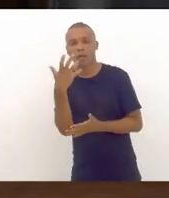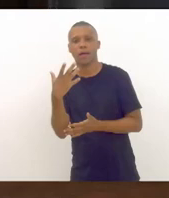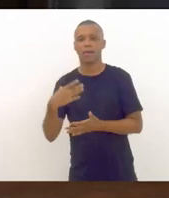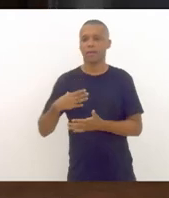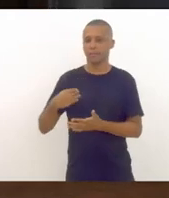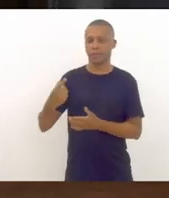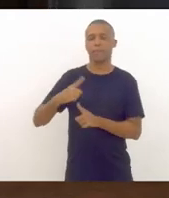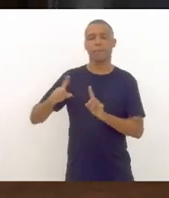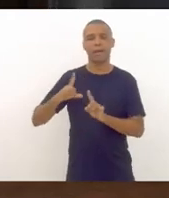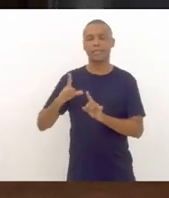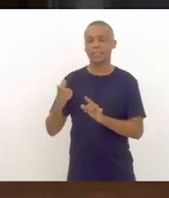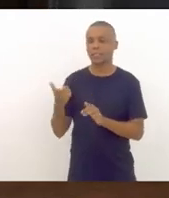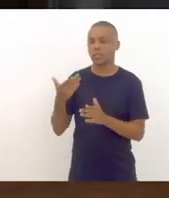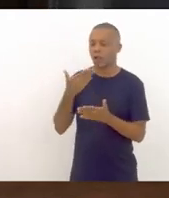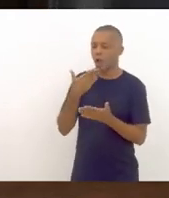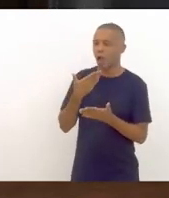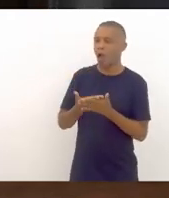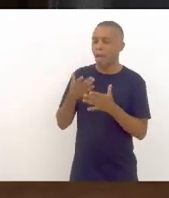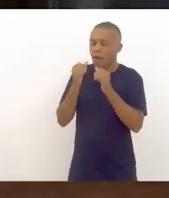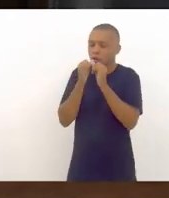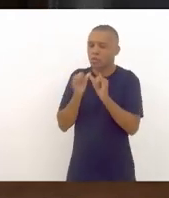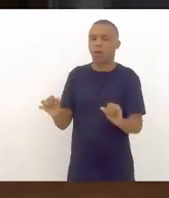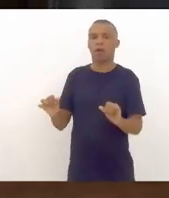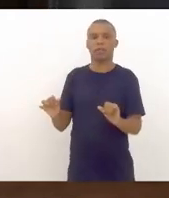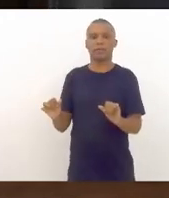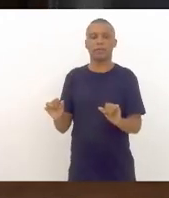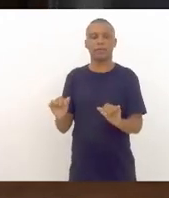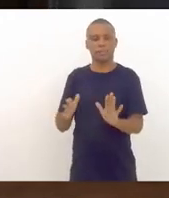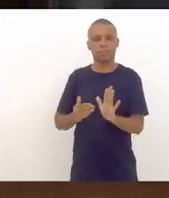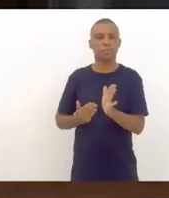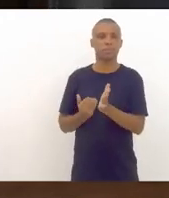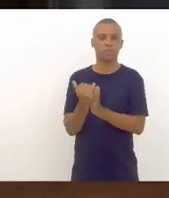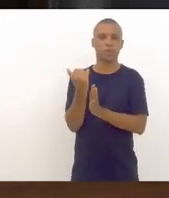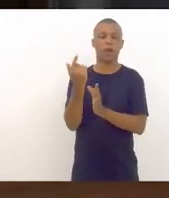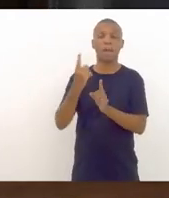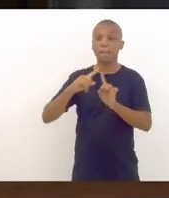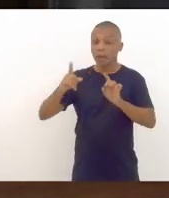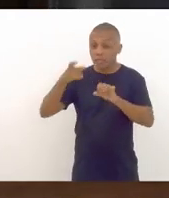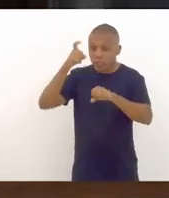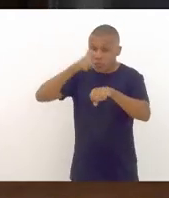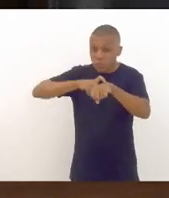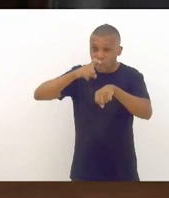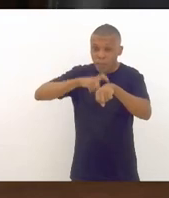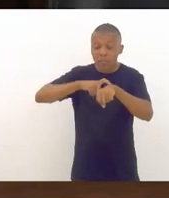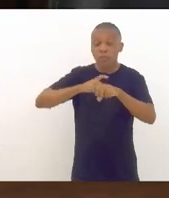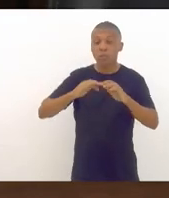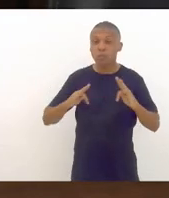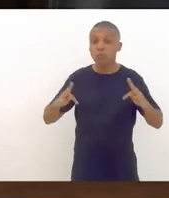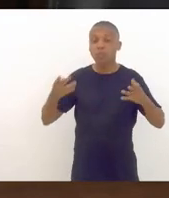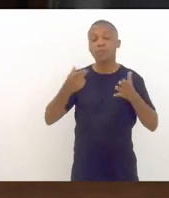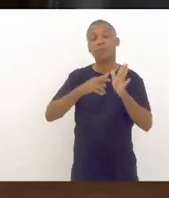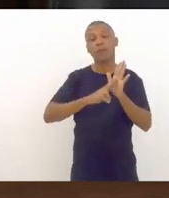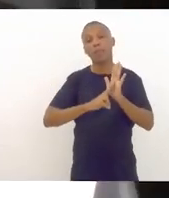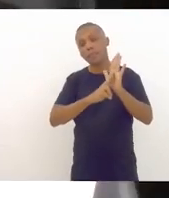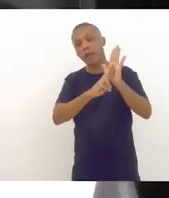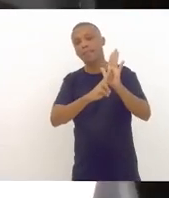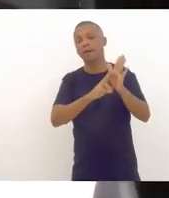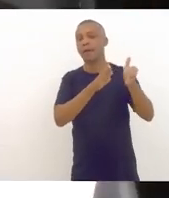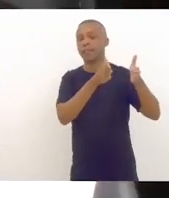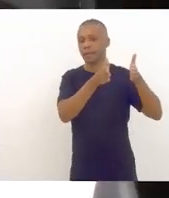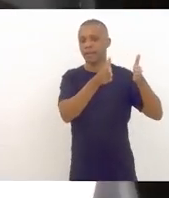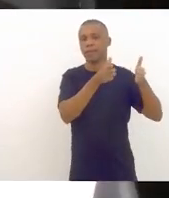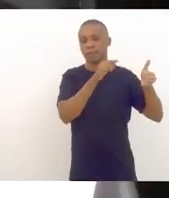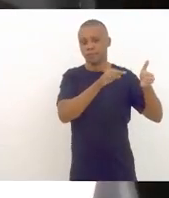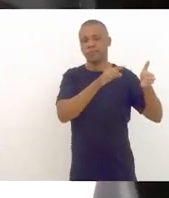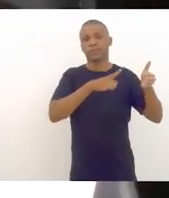há um luto inicial, sim. E você, no auge de tudo que você representava já naquele momento,